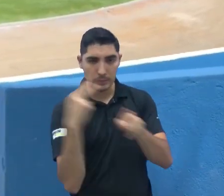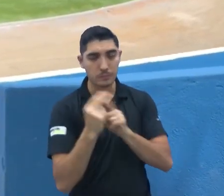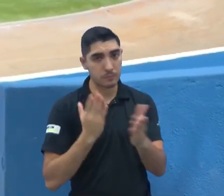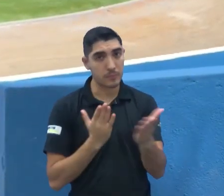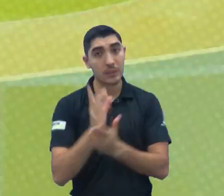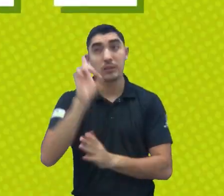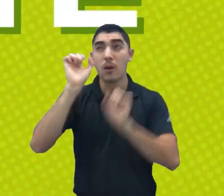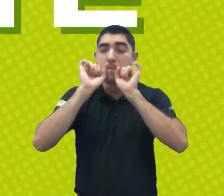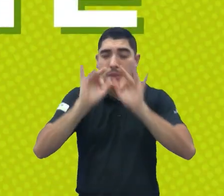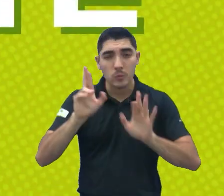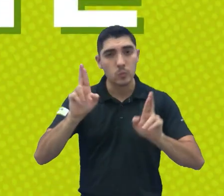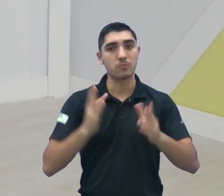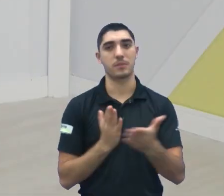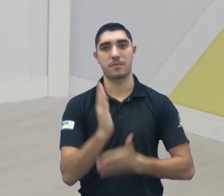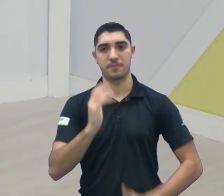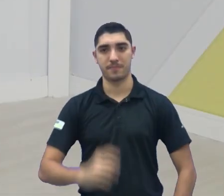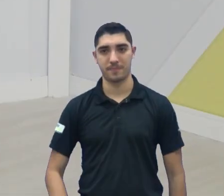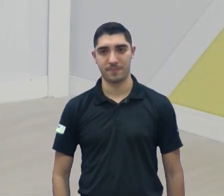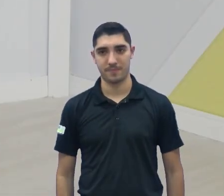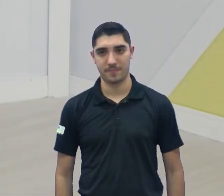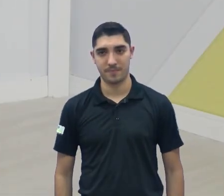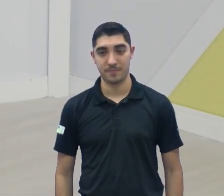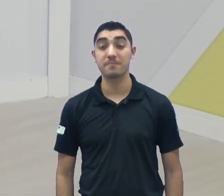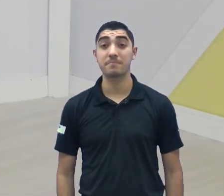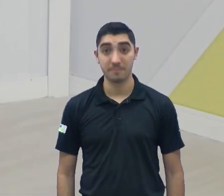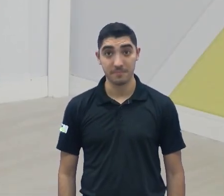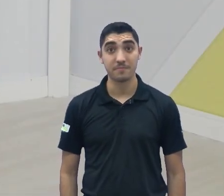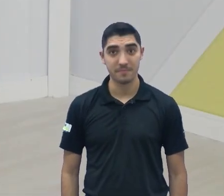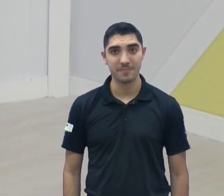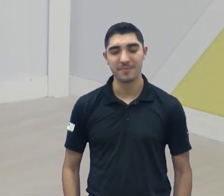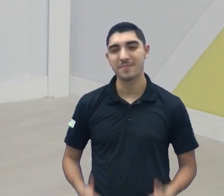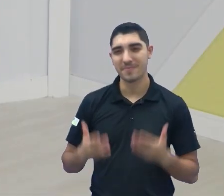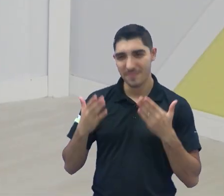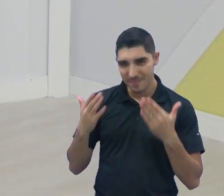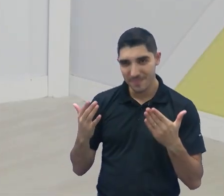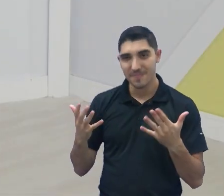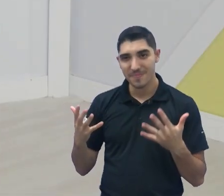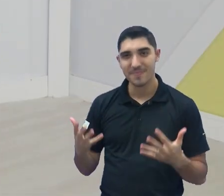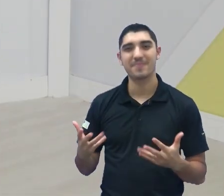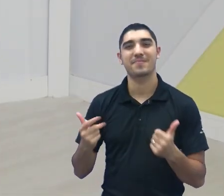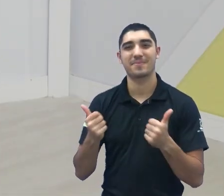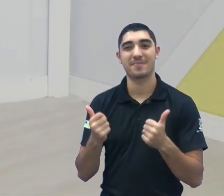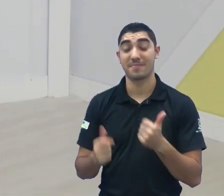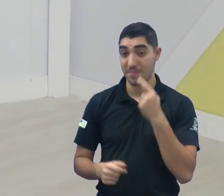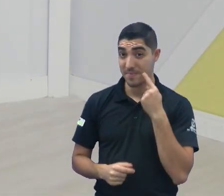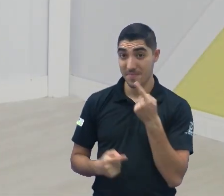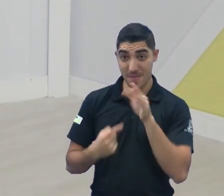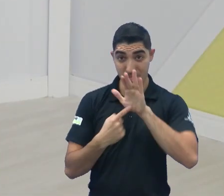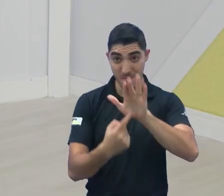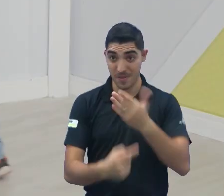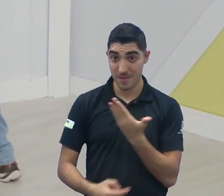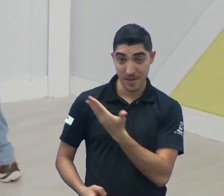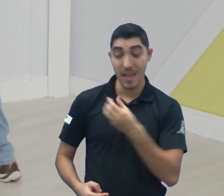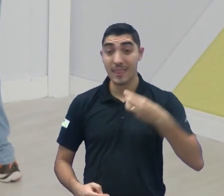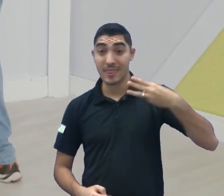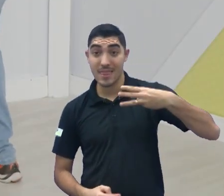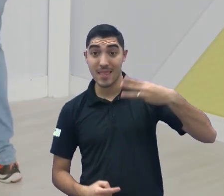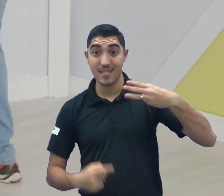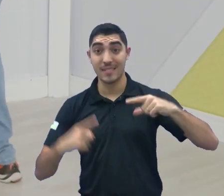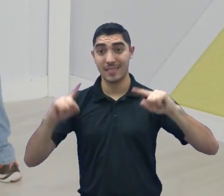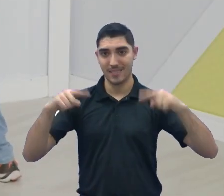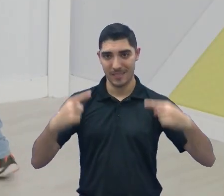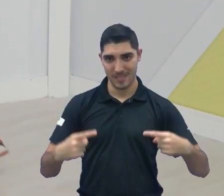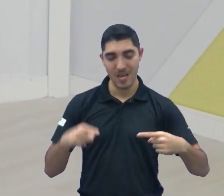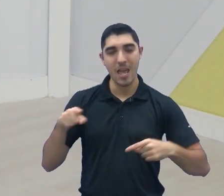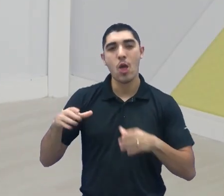conseguimos classificar. Louco, voltei antes. Muito bem. Matheus, coloca pra gente aqui a rodada, a terceira rodada do Grupo 21, Grupo